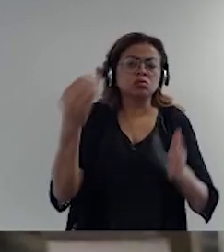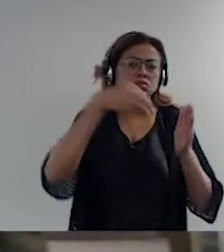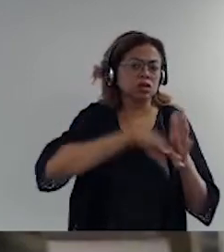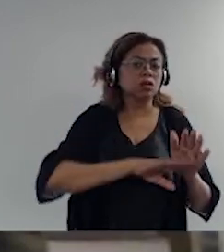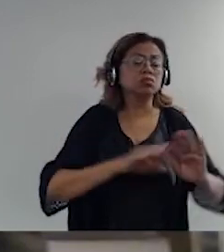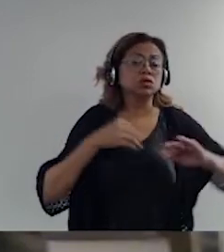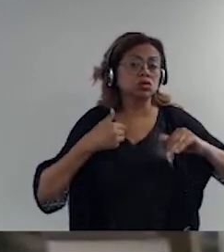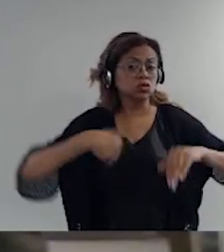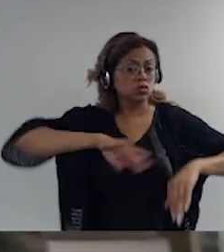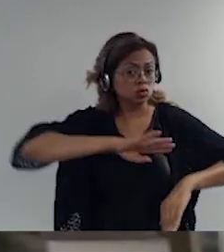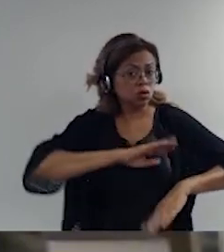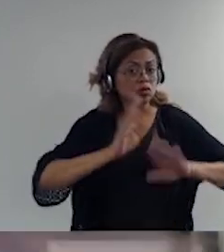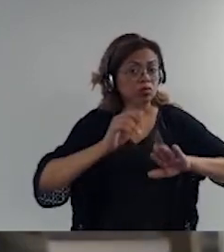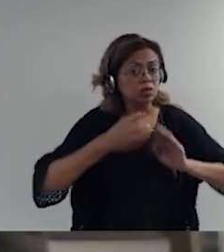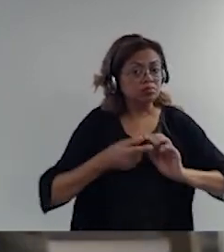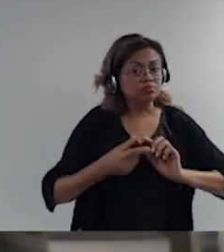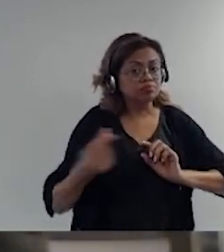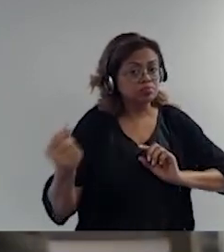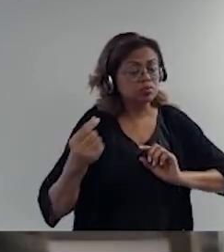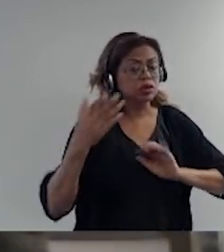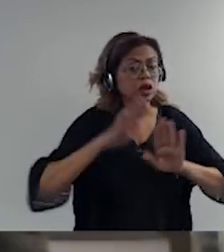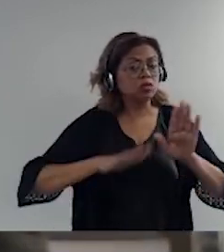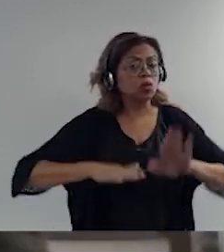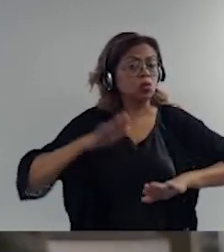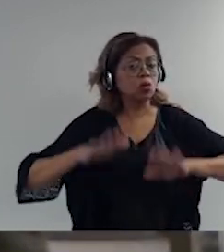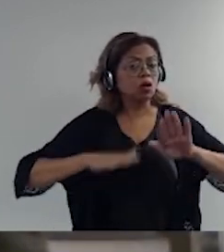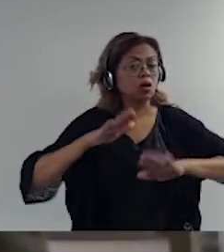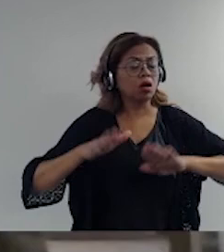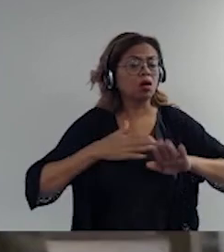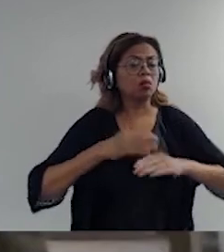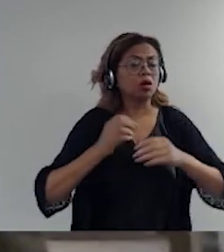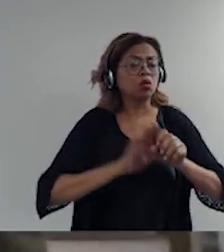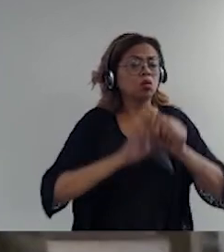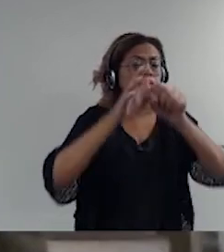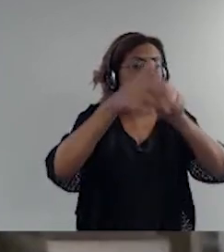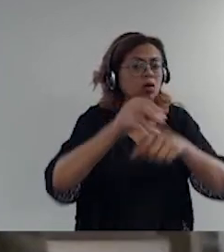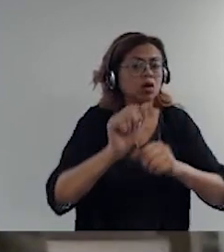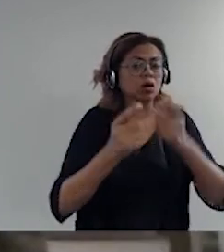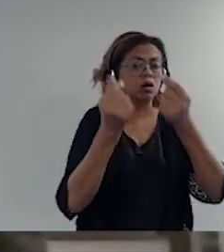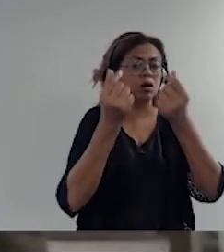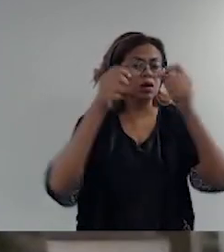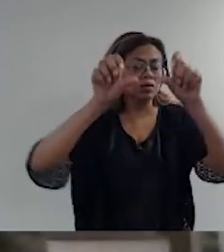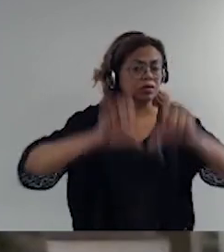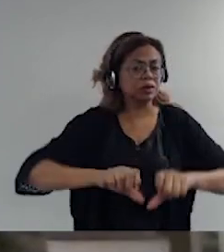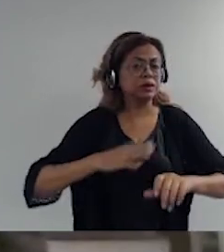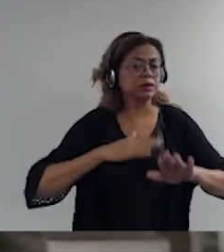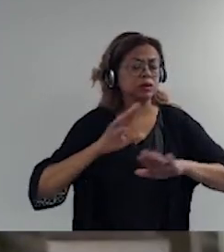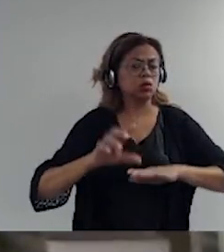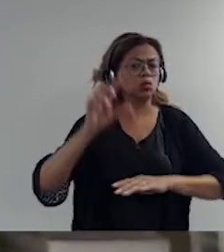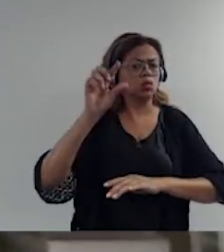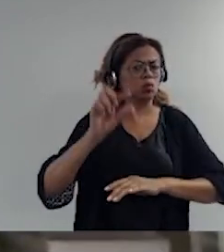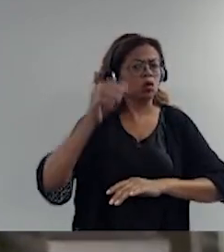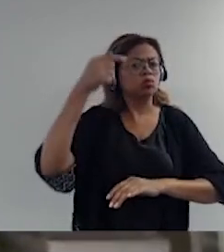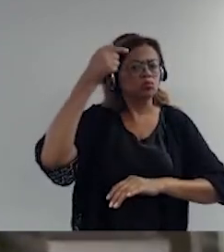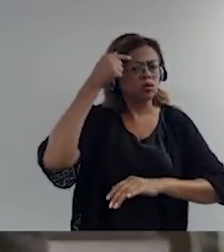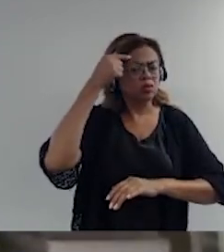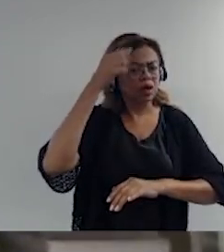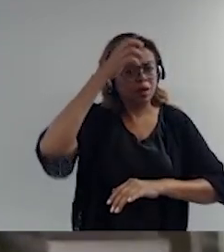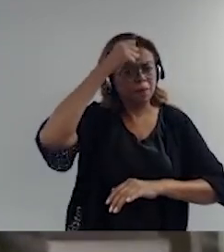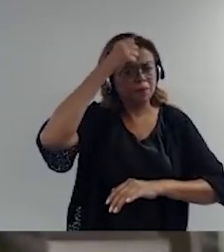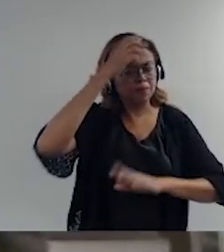saindo galhardamente, se não galhardamente, estamos saindo da crise com um pouco de bom senso,